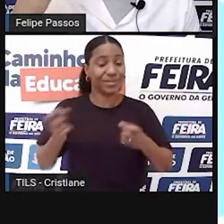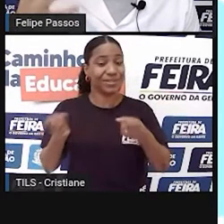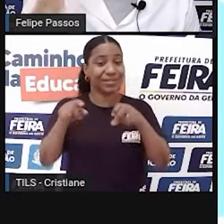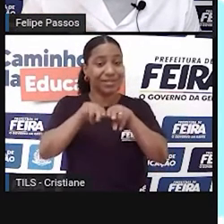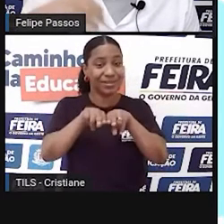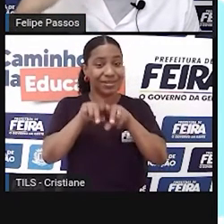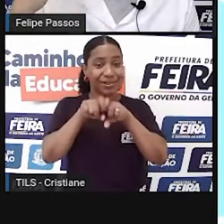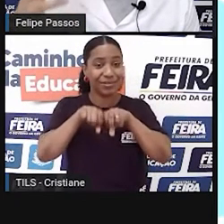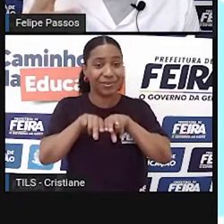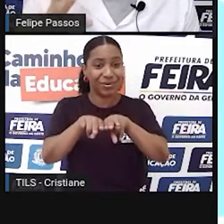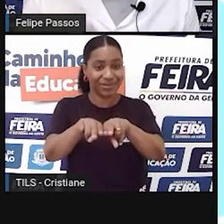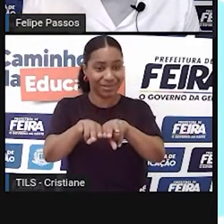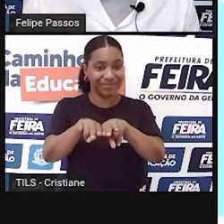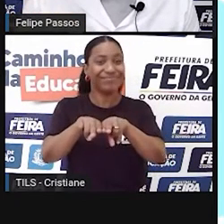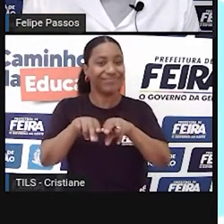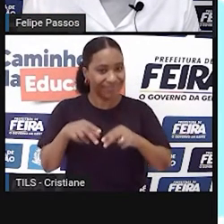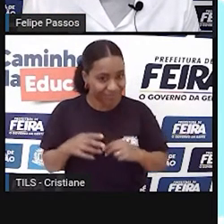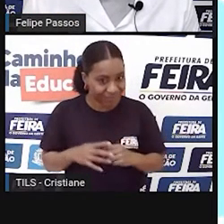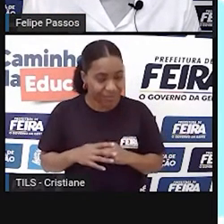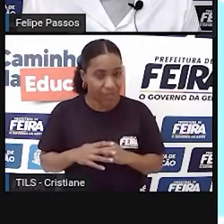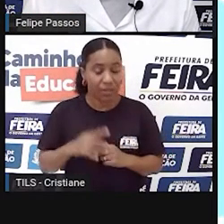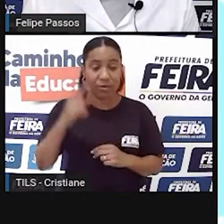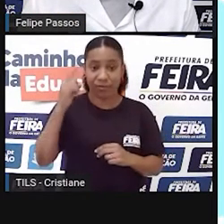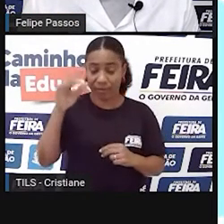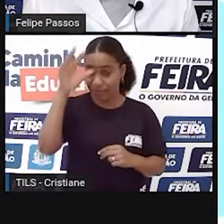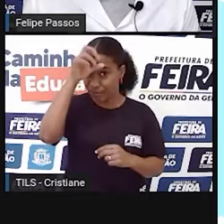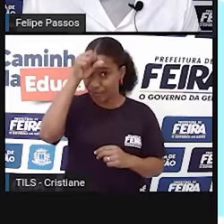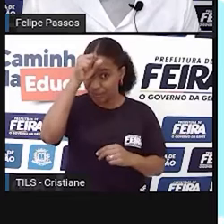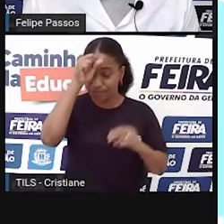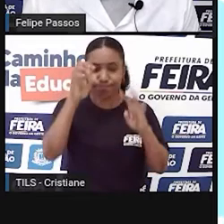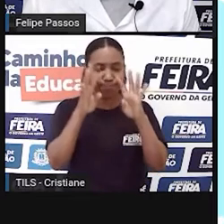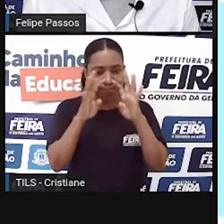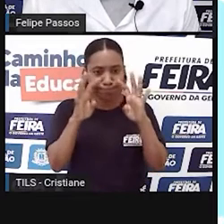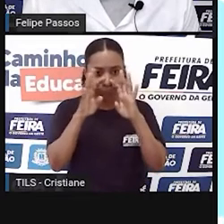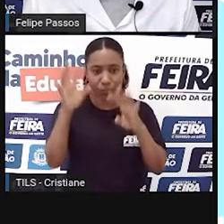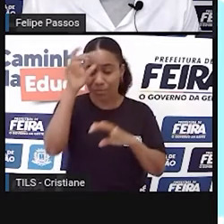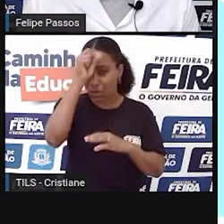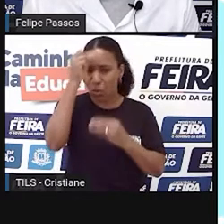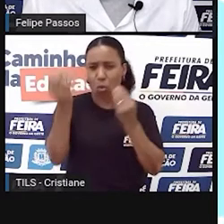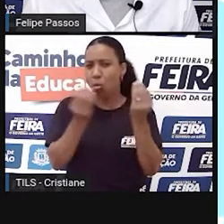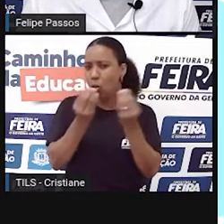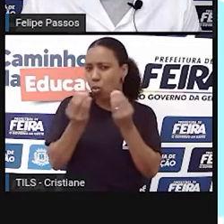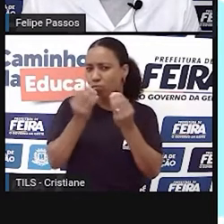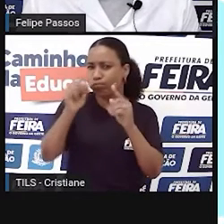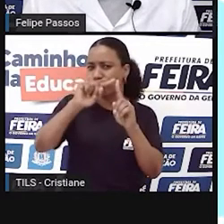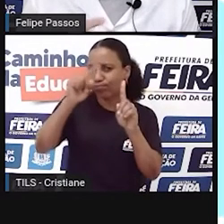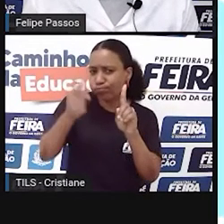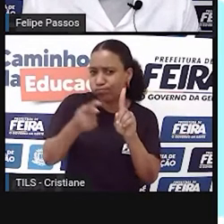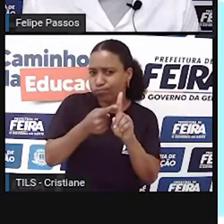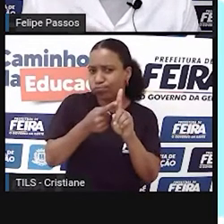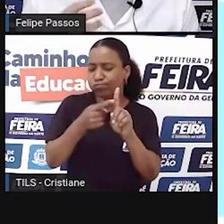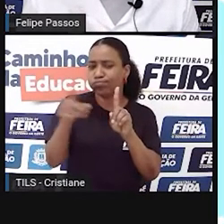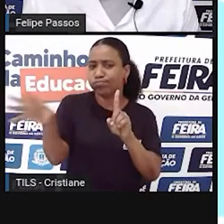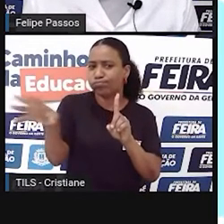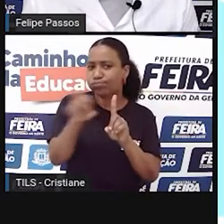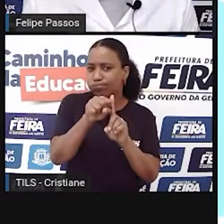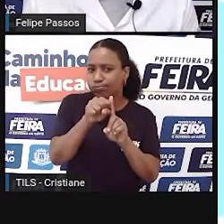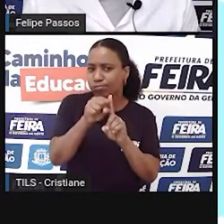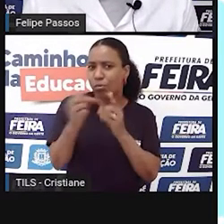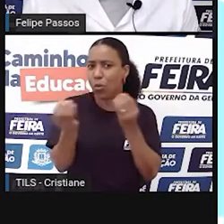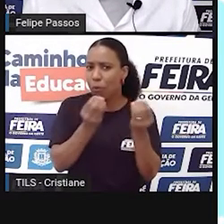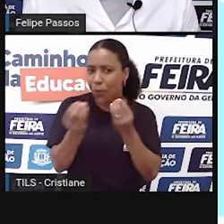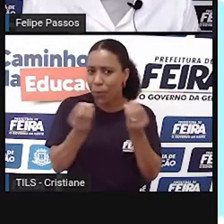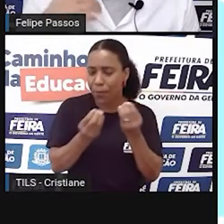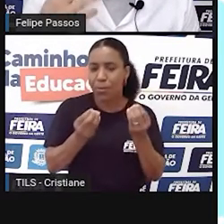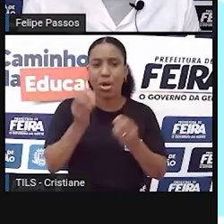nessa aula para quando chegar no sistema reprodutor, você já saber pelo menos essas informações aí sobre o risco da gravidez